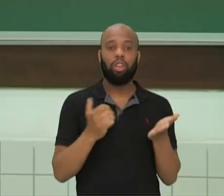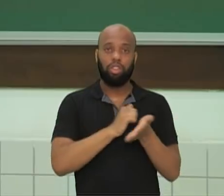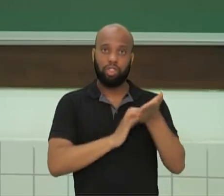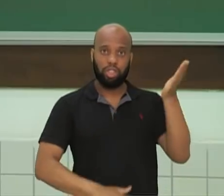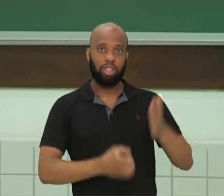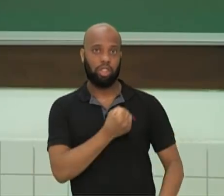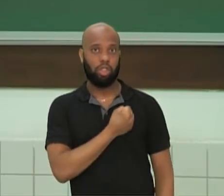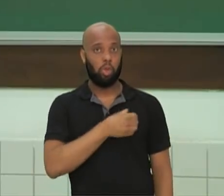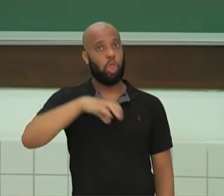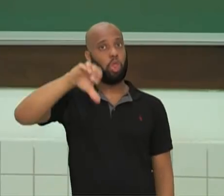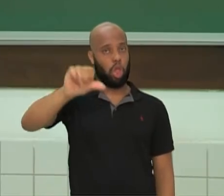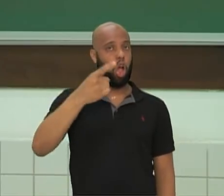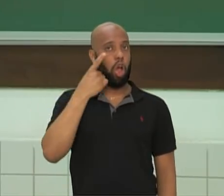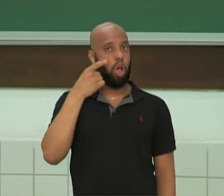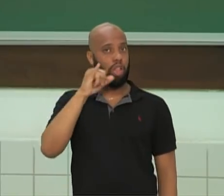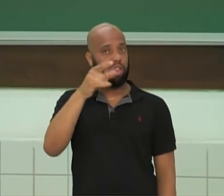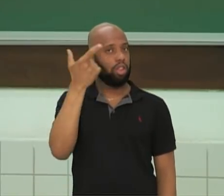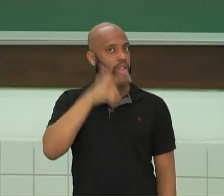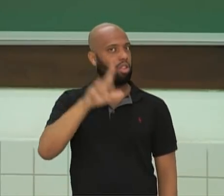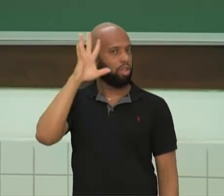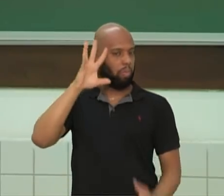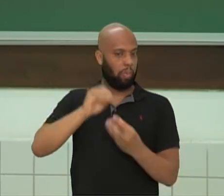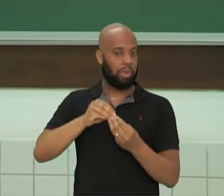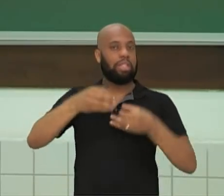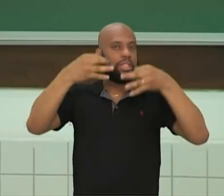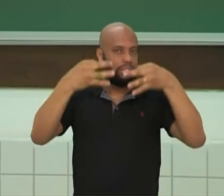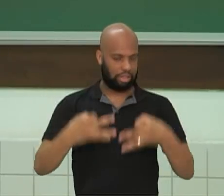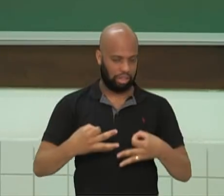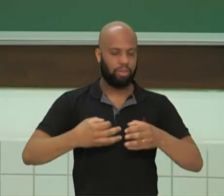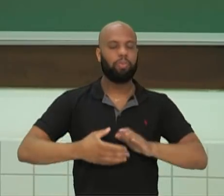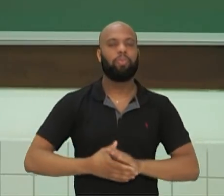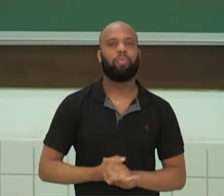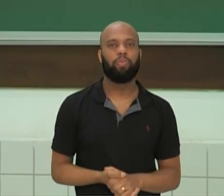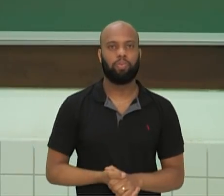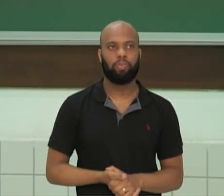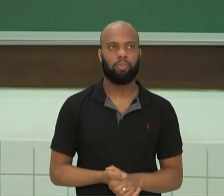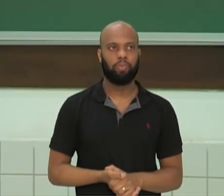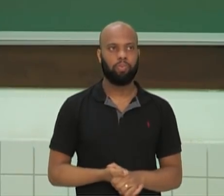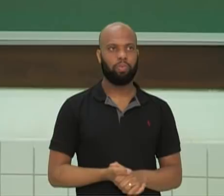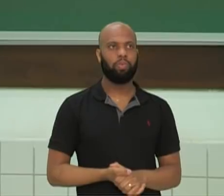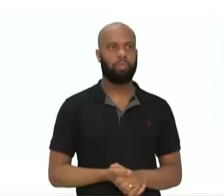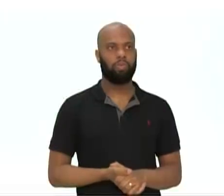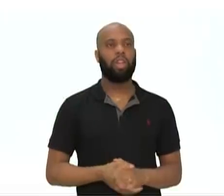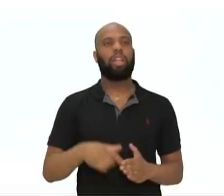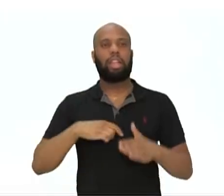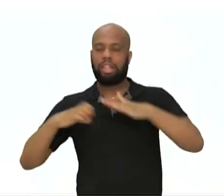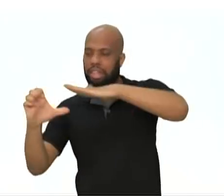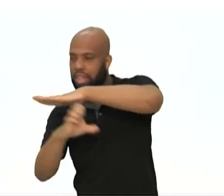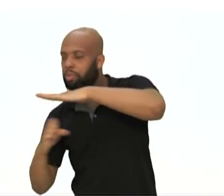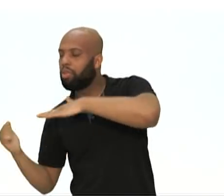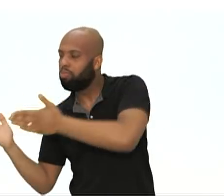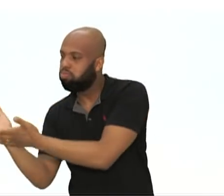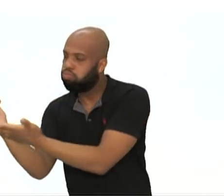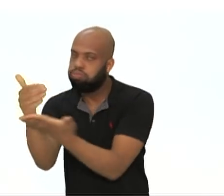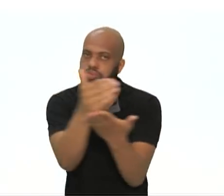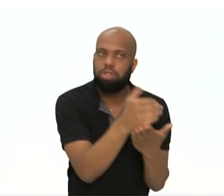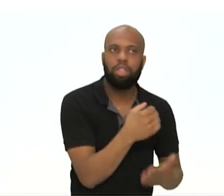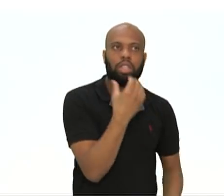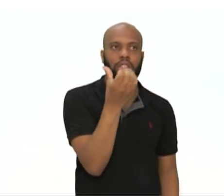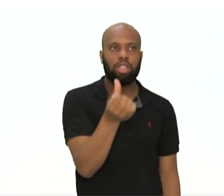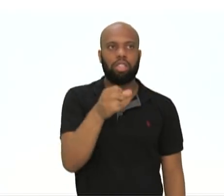para a atividade para ver realmente se vocês conseguiram memorizar alguma coisinha sobre verbo. Colurbe recolhe